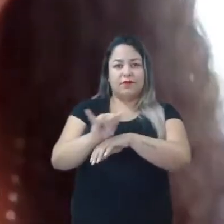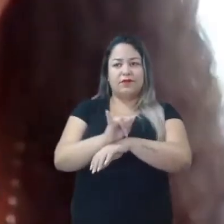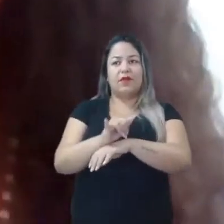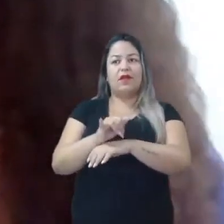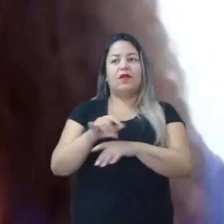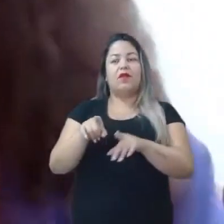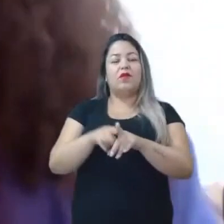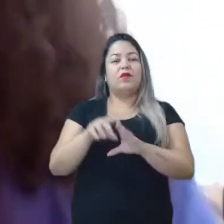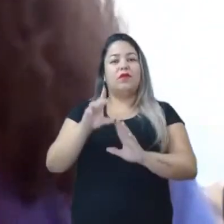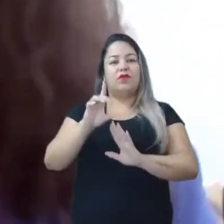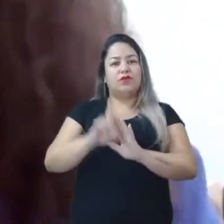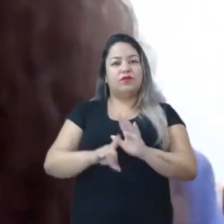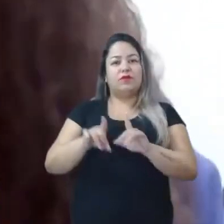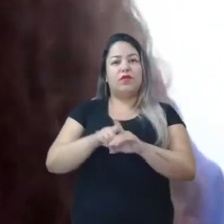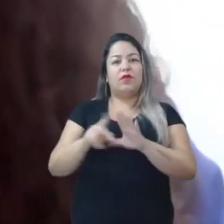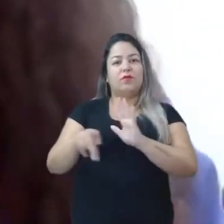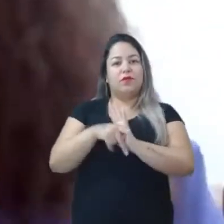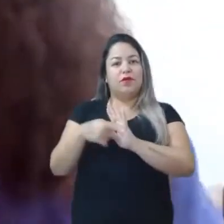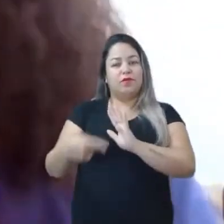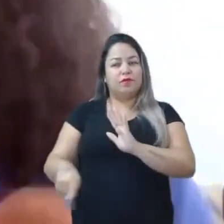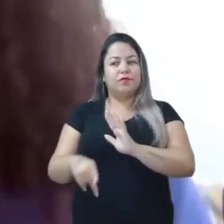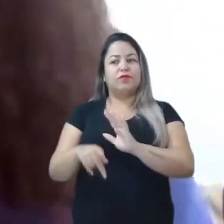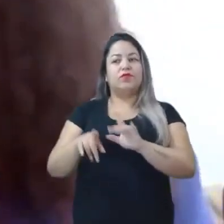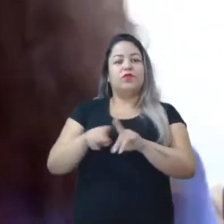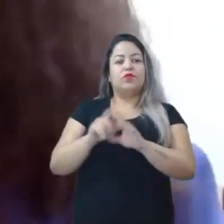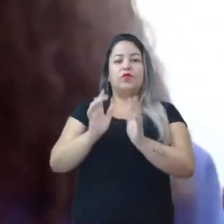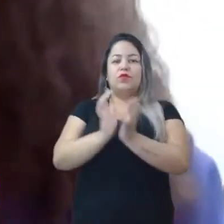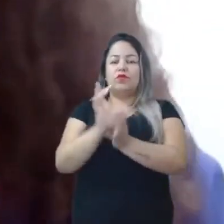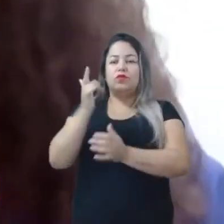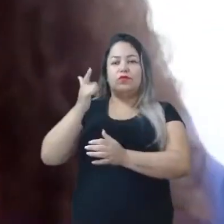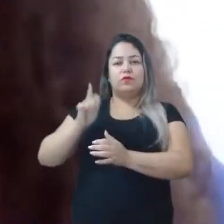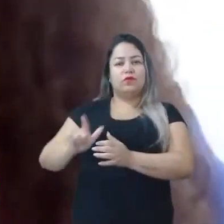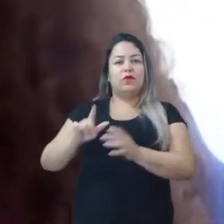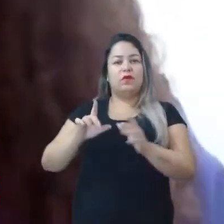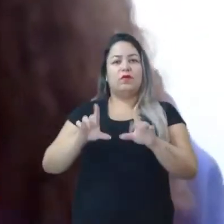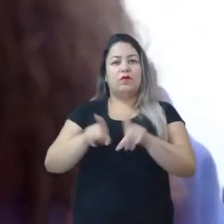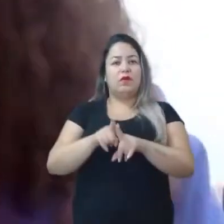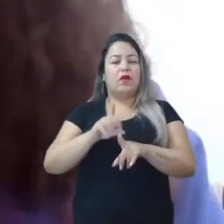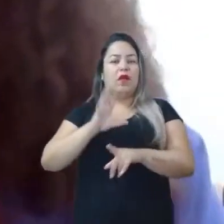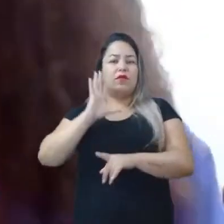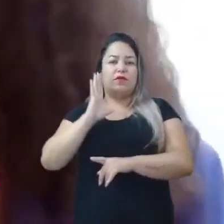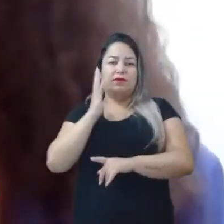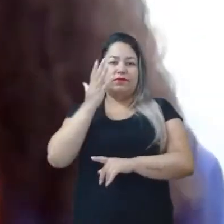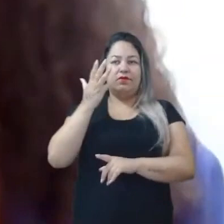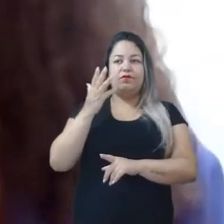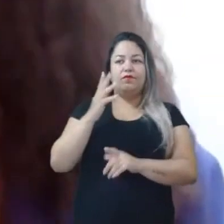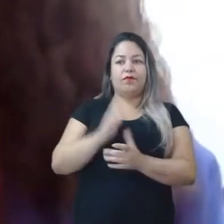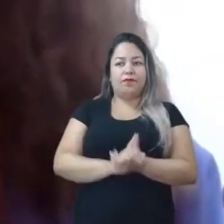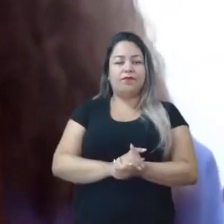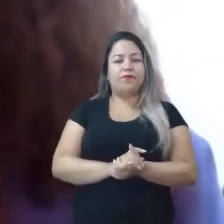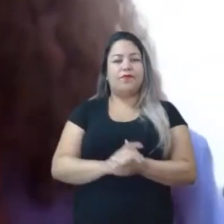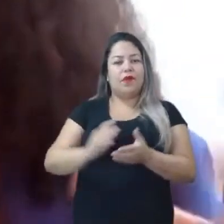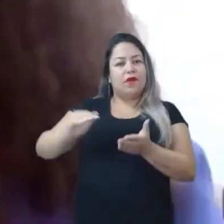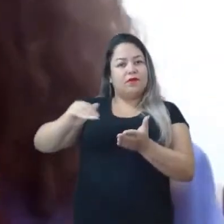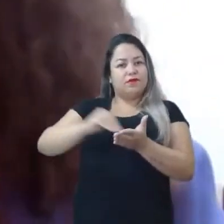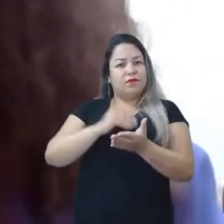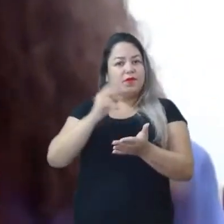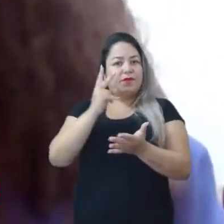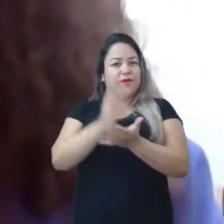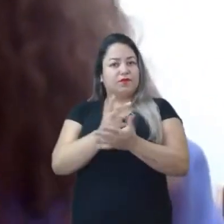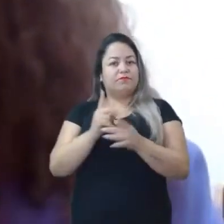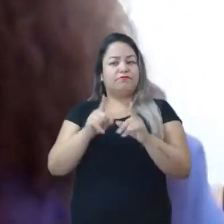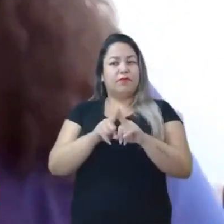a direção, que é a própria executiva, de onde as decisões elas são tomadas, e a secretaria, mesmo com os